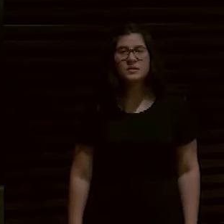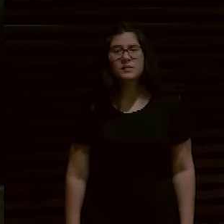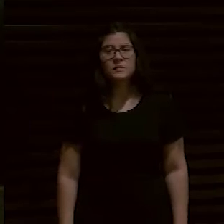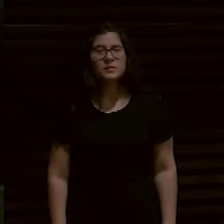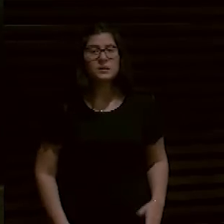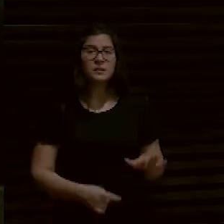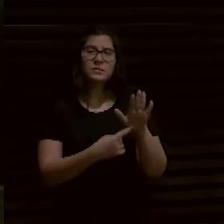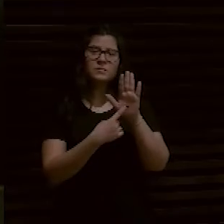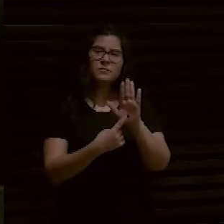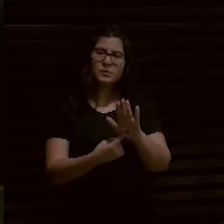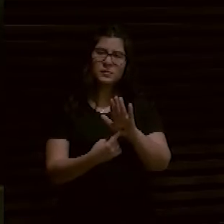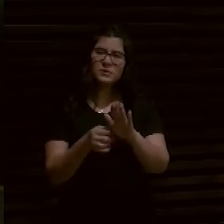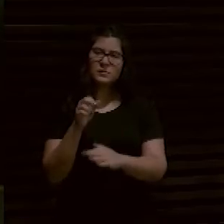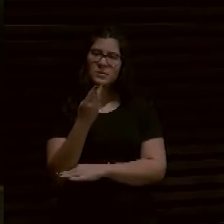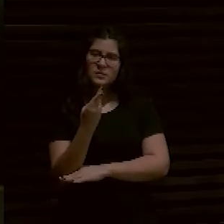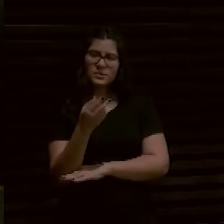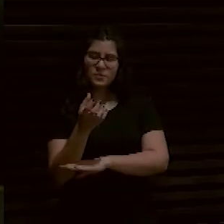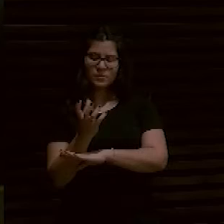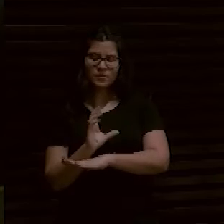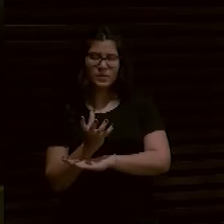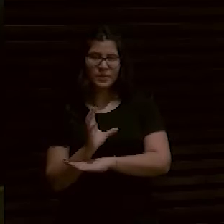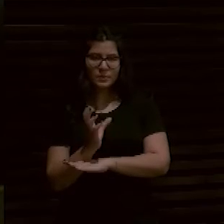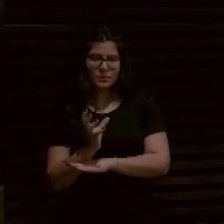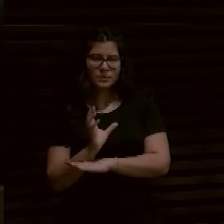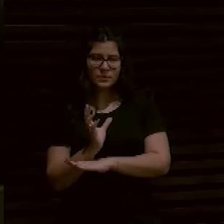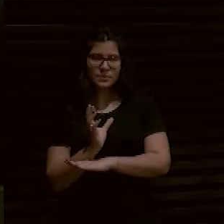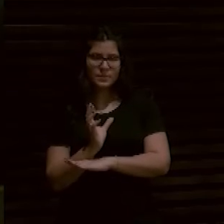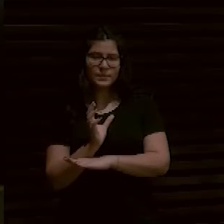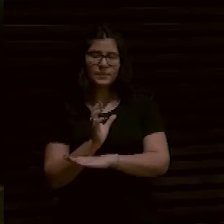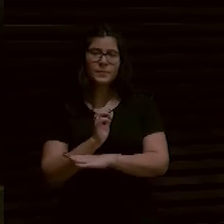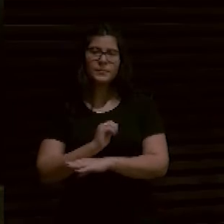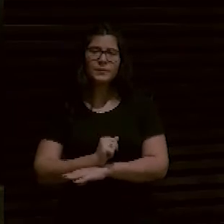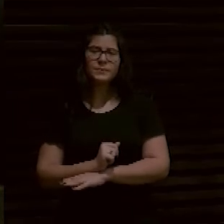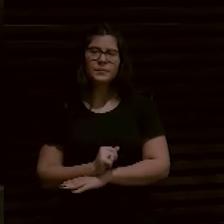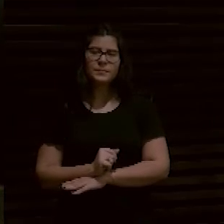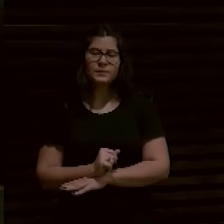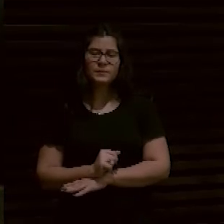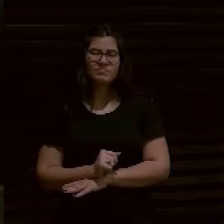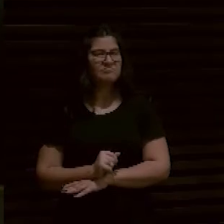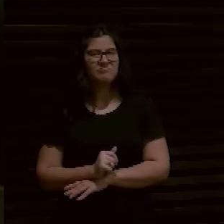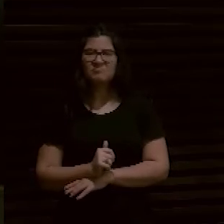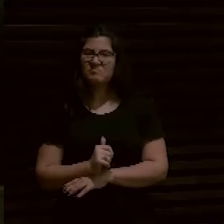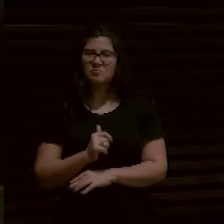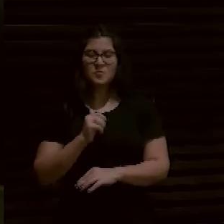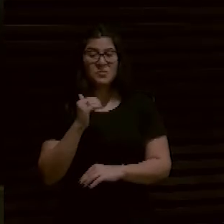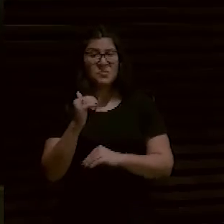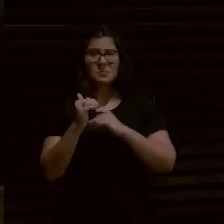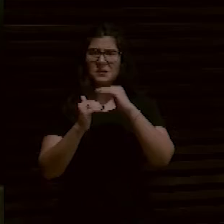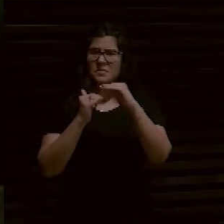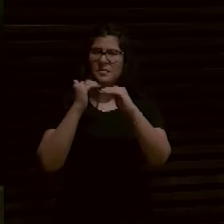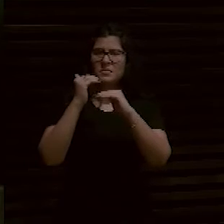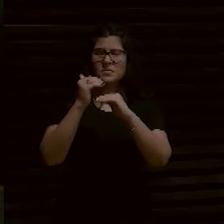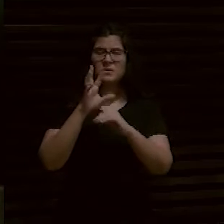afigura-se como um arbusto, seguimos aqui com o boletim. Um vegetal que não cresce muito e